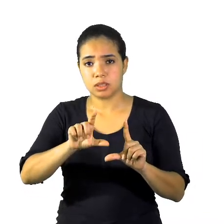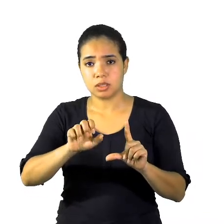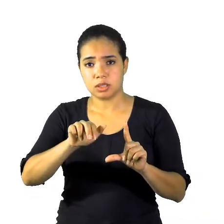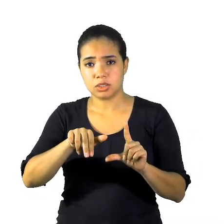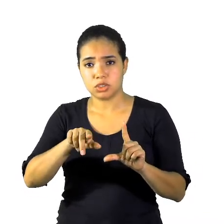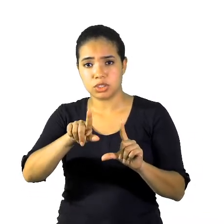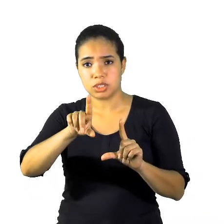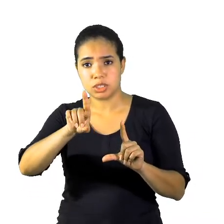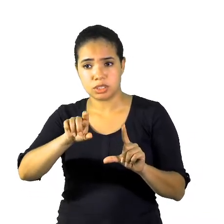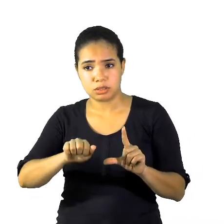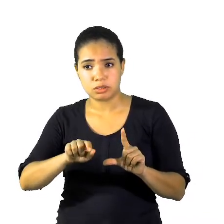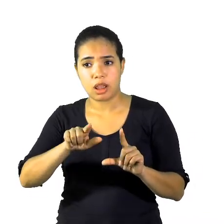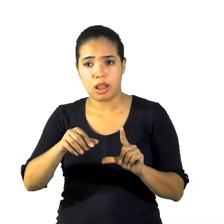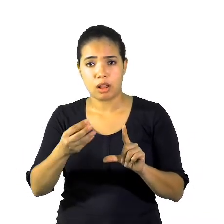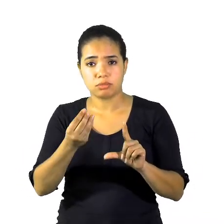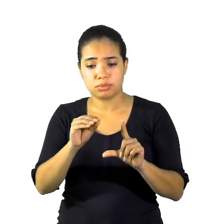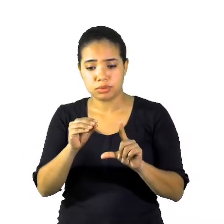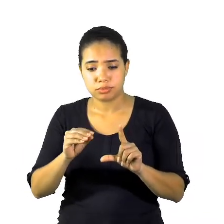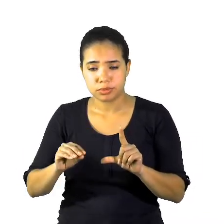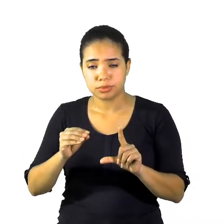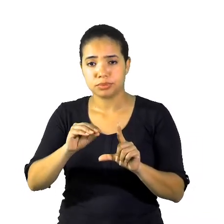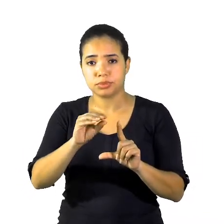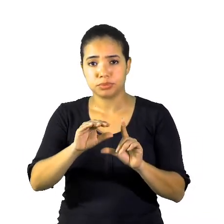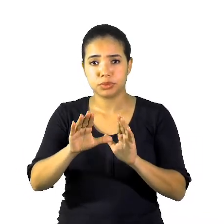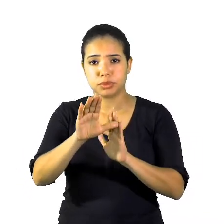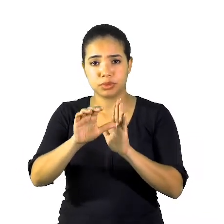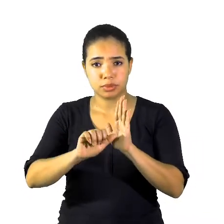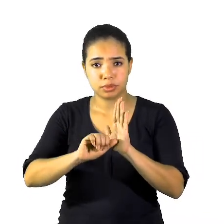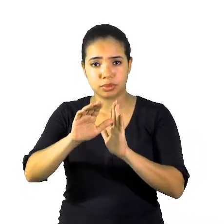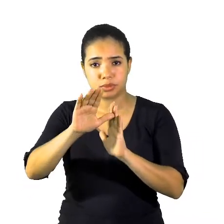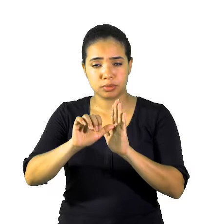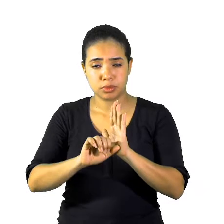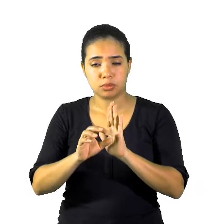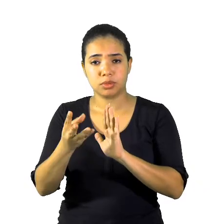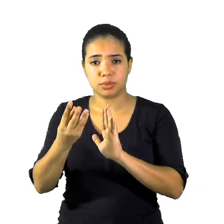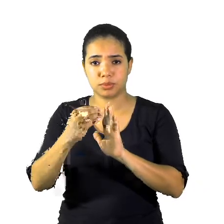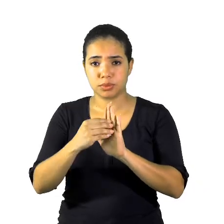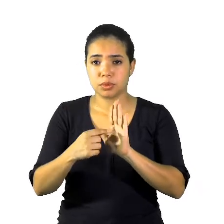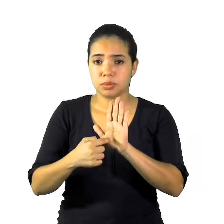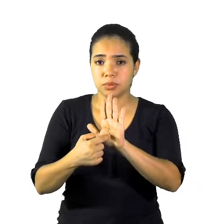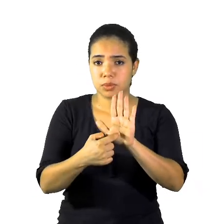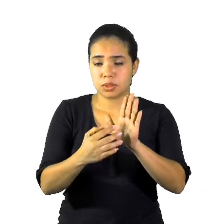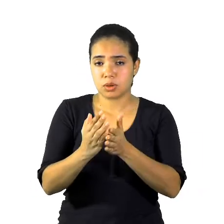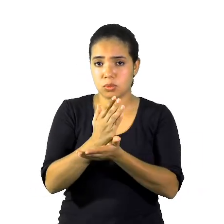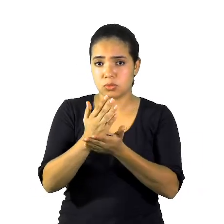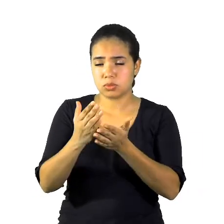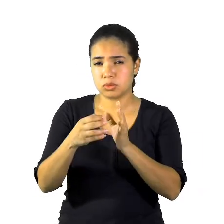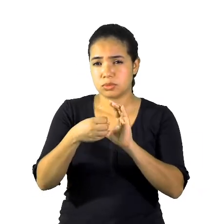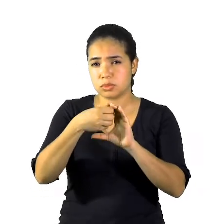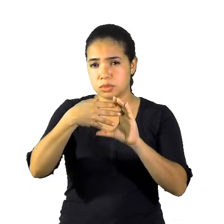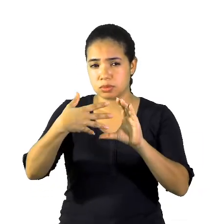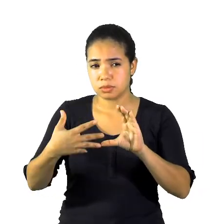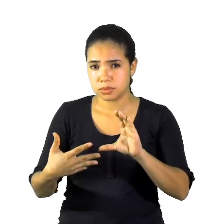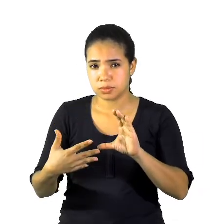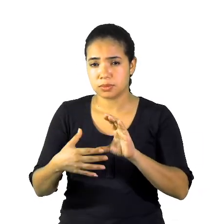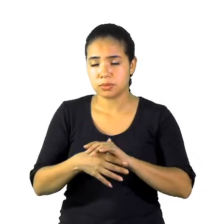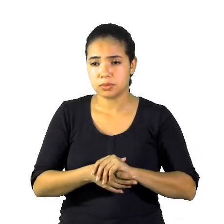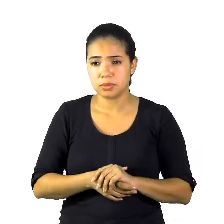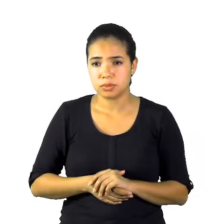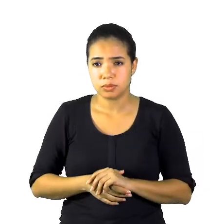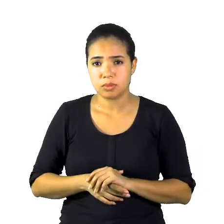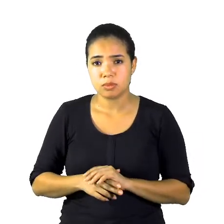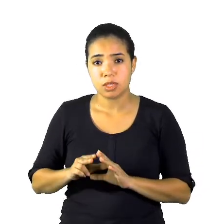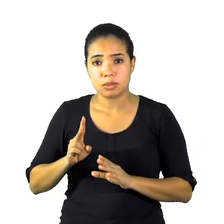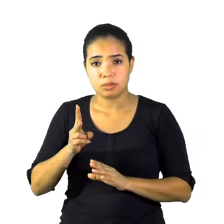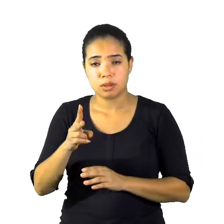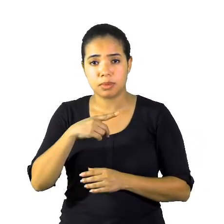a utilização de símbolos dos mapas. Em geral, é utilizado para definir algumas representações e está sempre presente